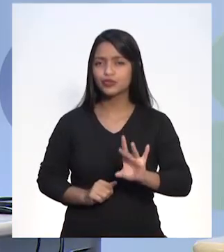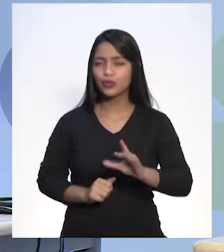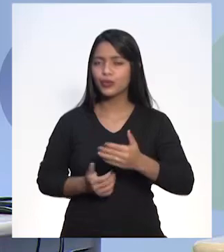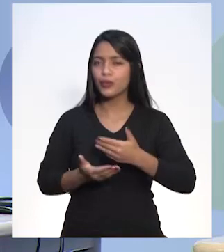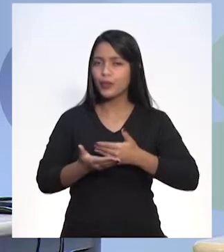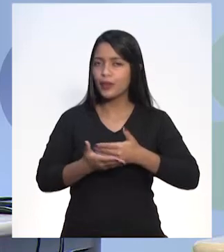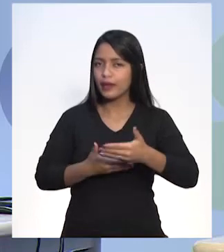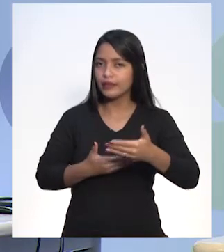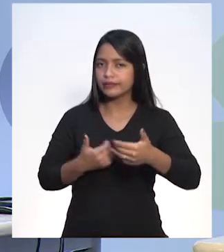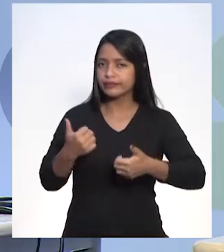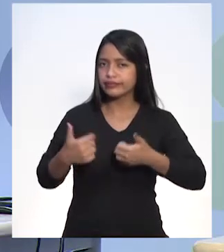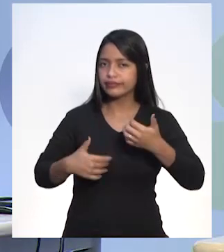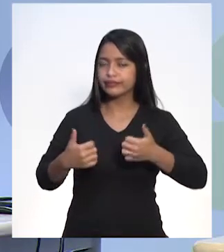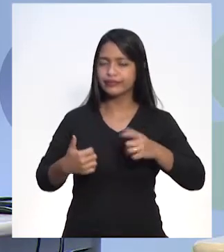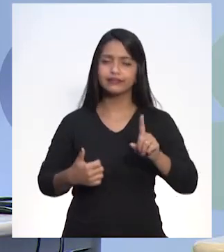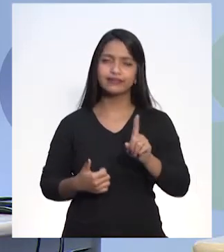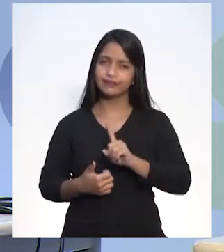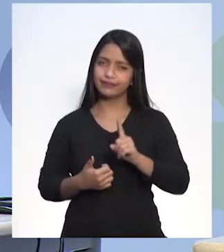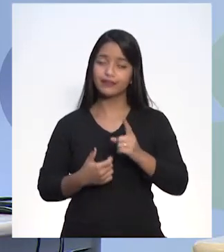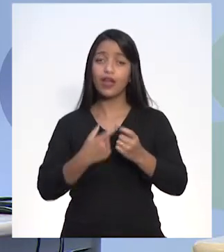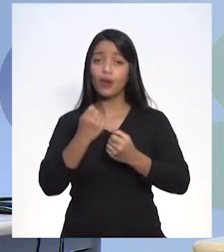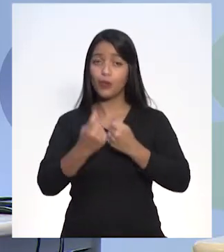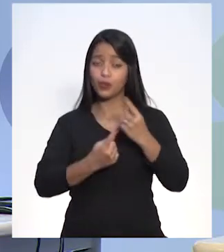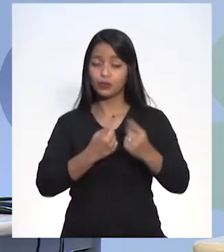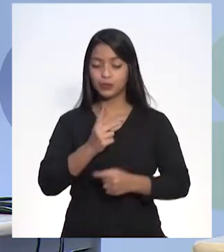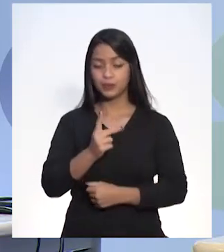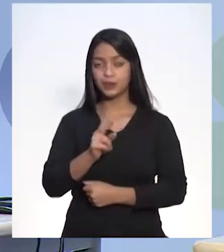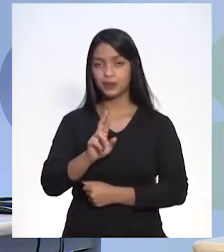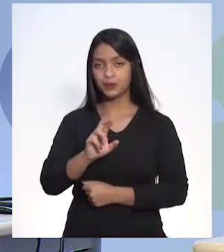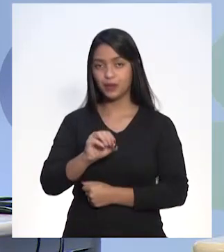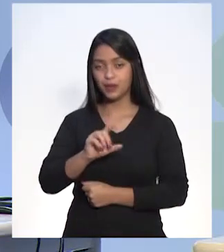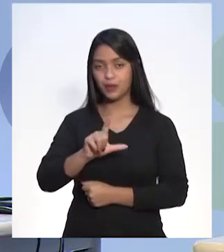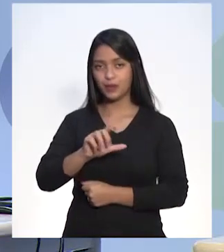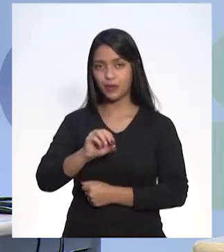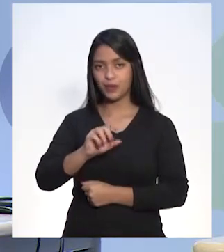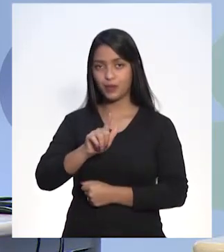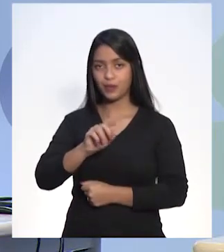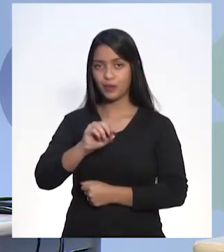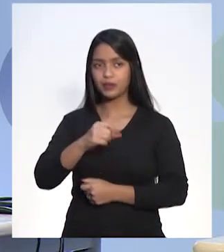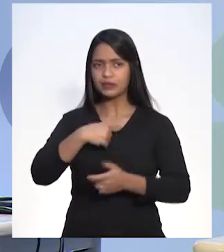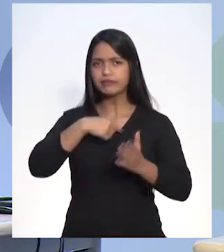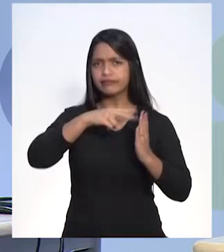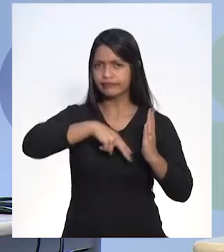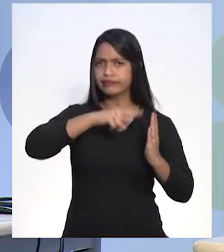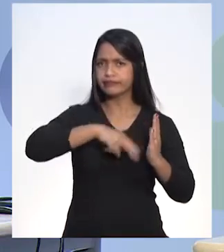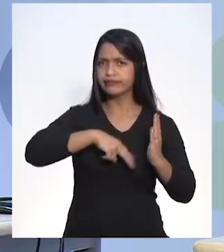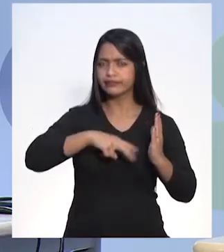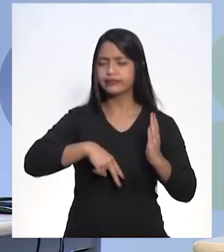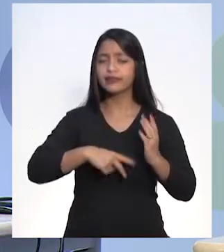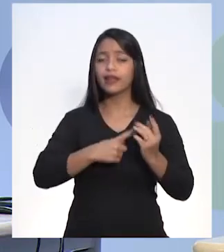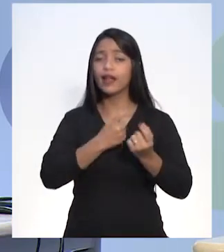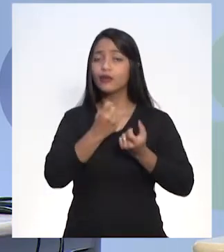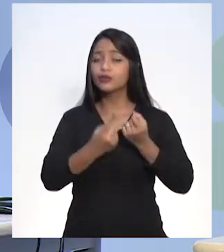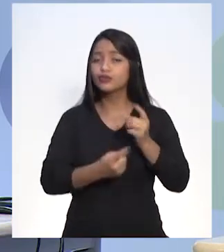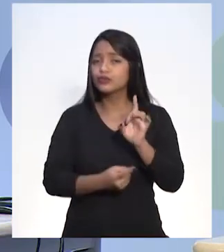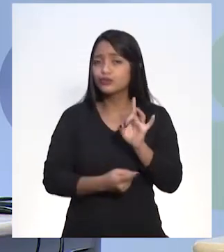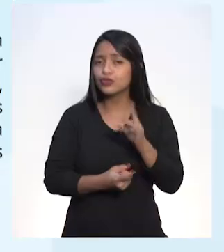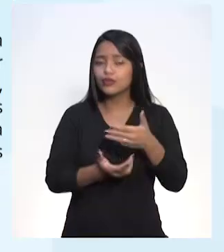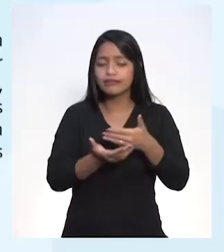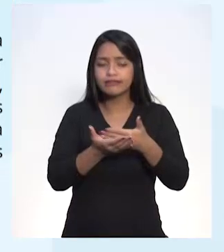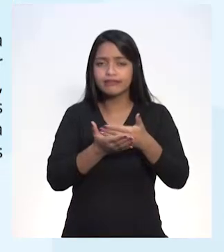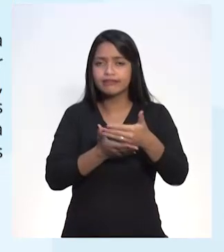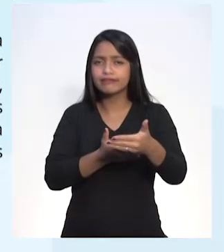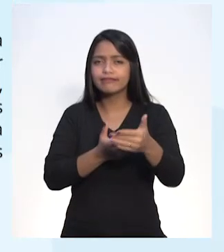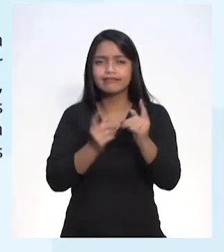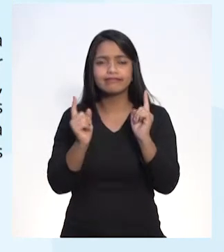Vamos incitá-los à leitura, né? Já está contando muita coisa. Então, quando eu disse que esse prólogo, na verdade,